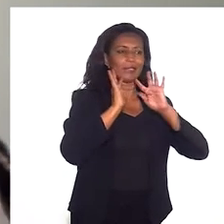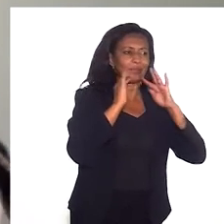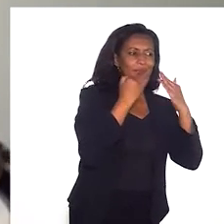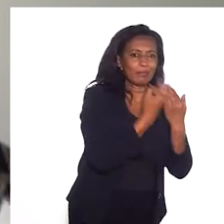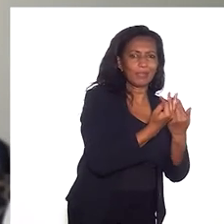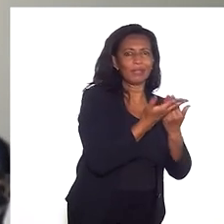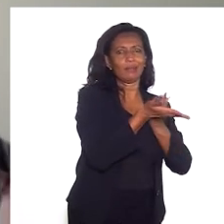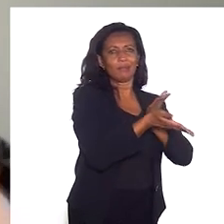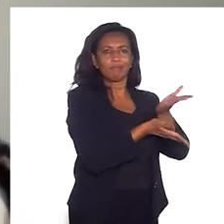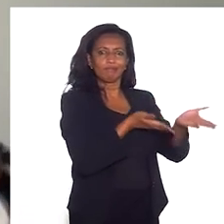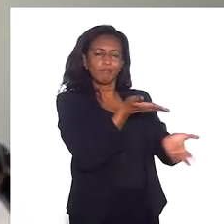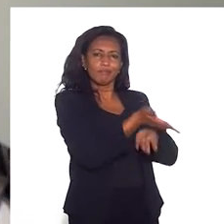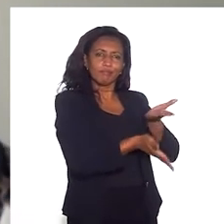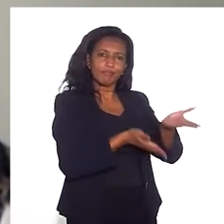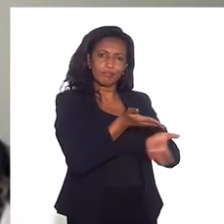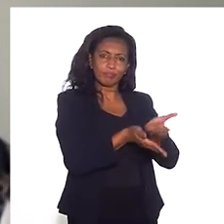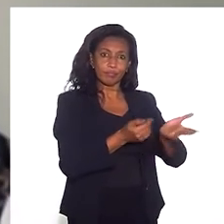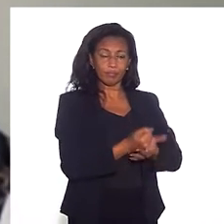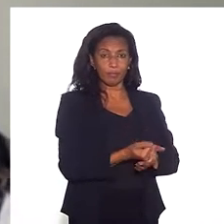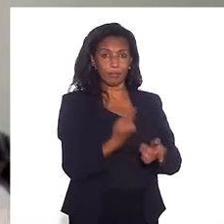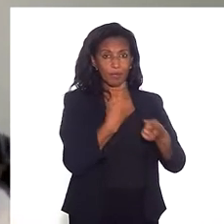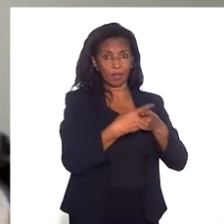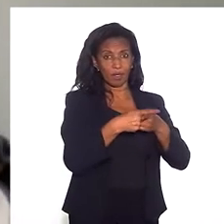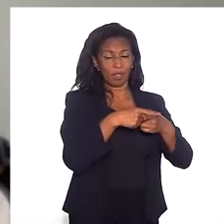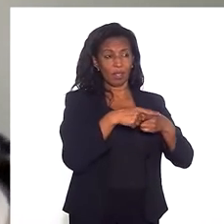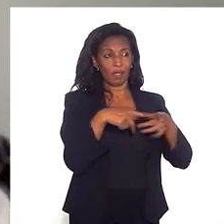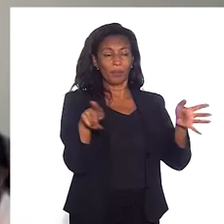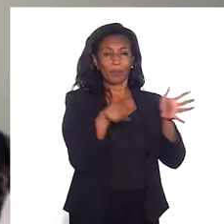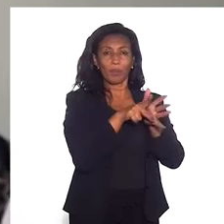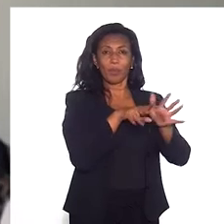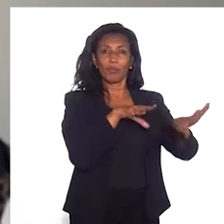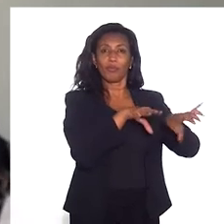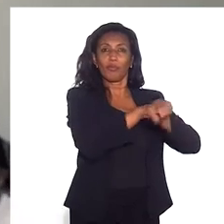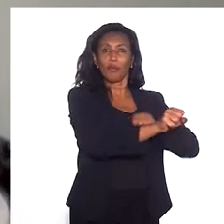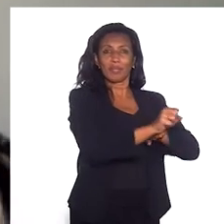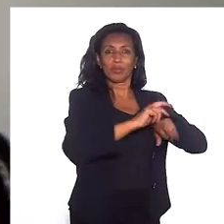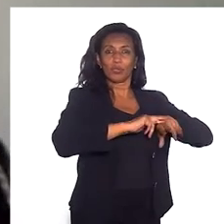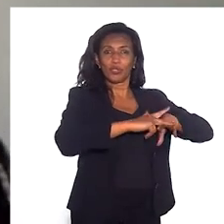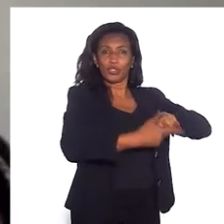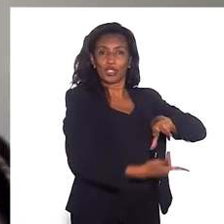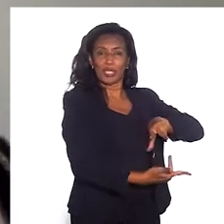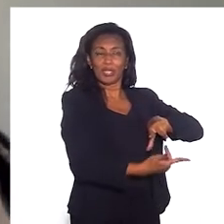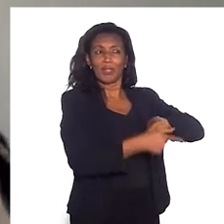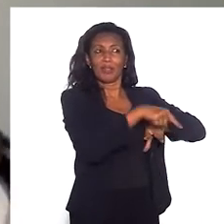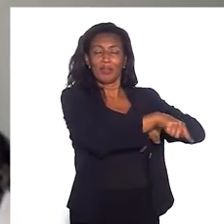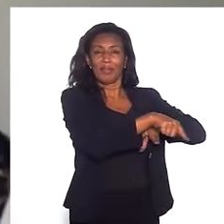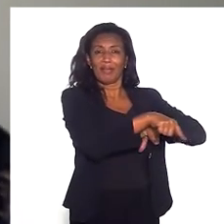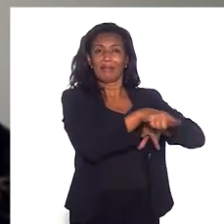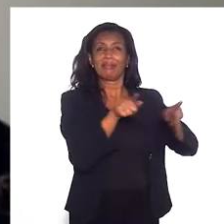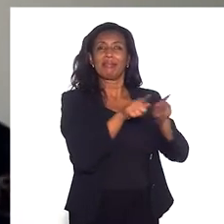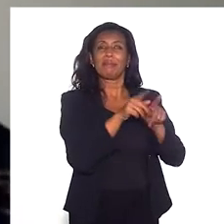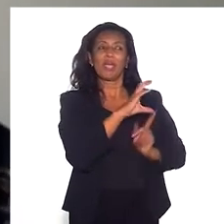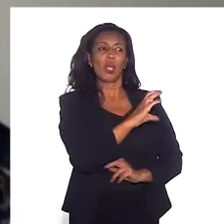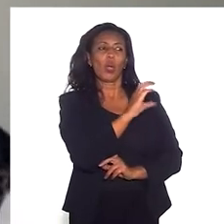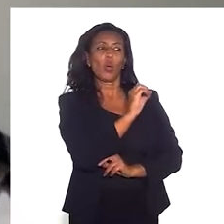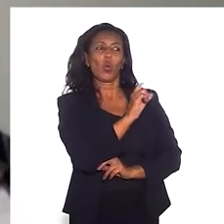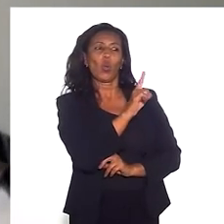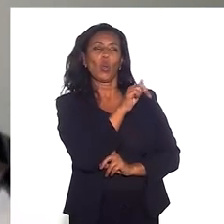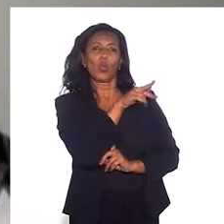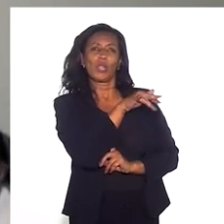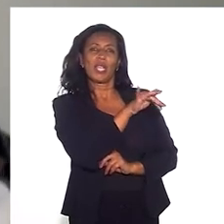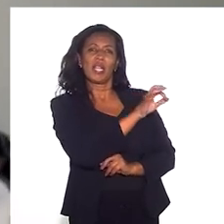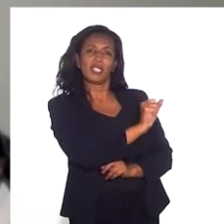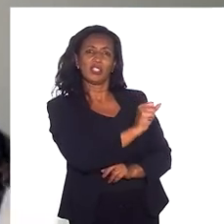ambiente doméstico e do cuidado. Porque essa própria formação dos papéis de gênero também é uma formação